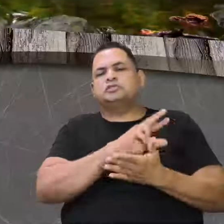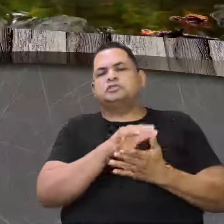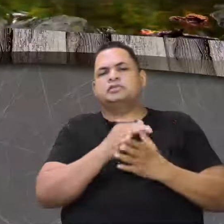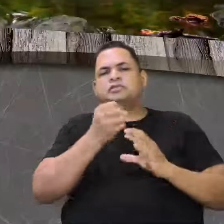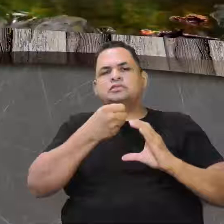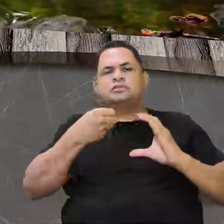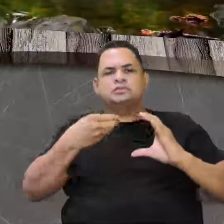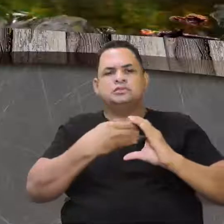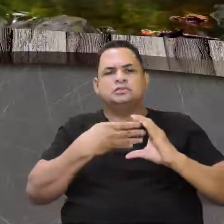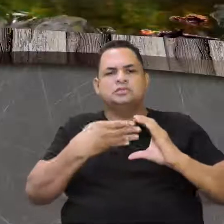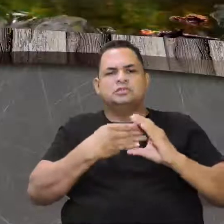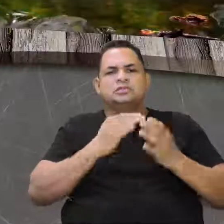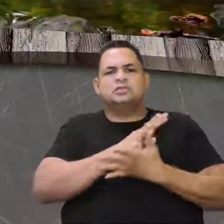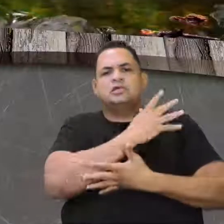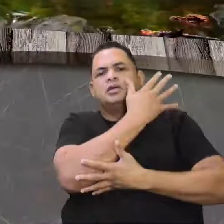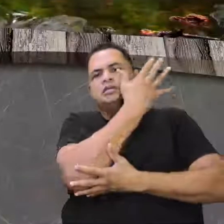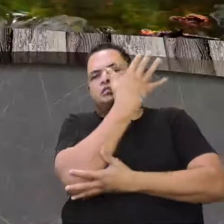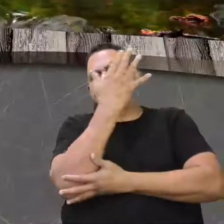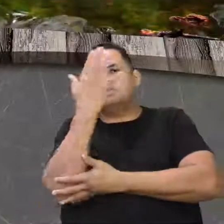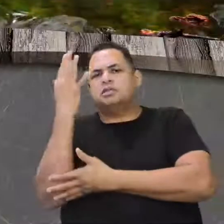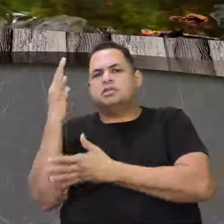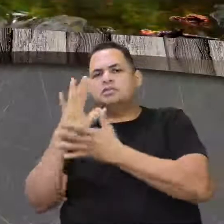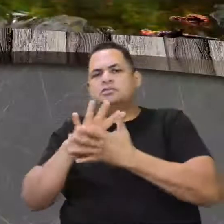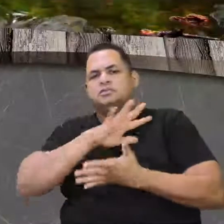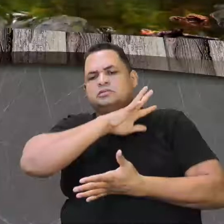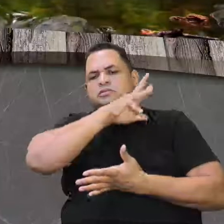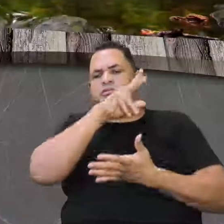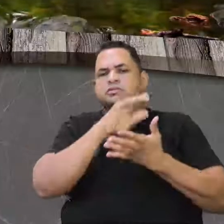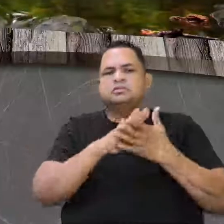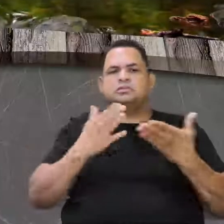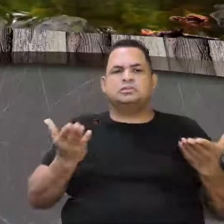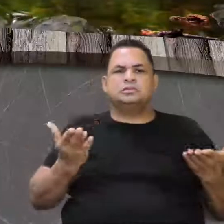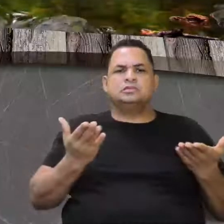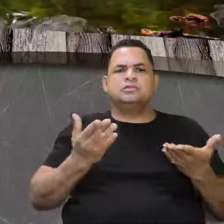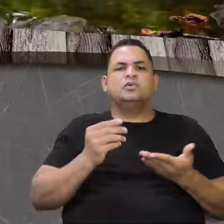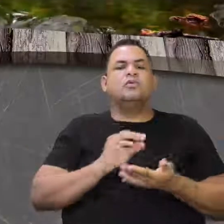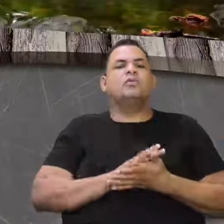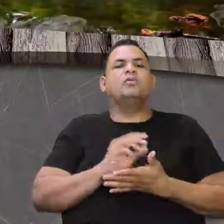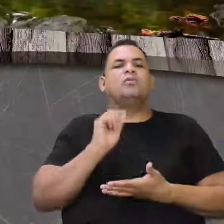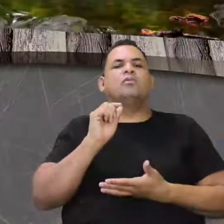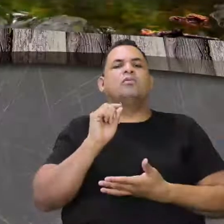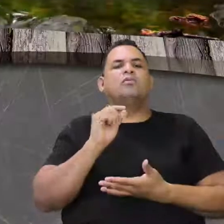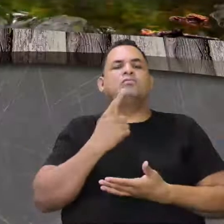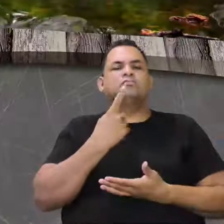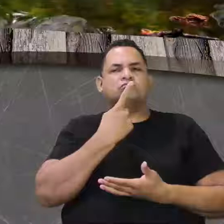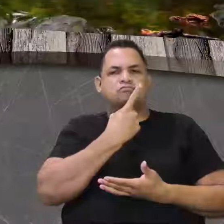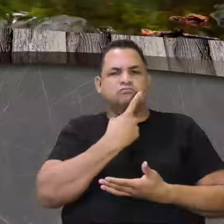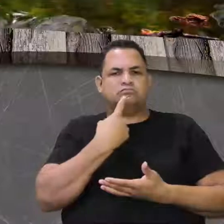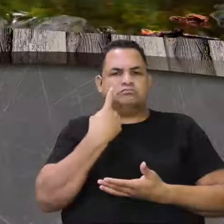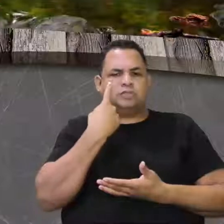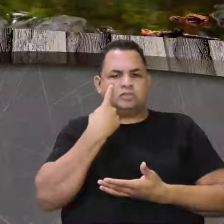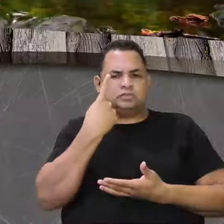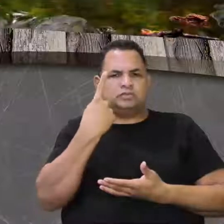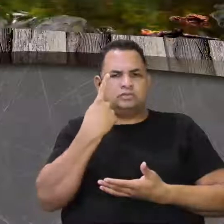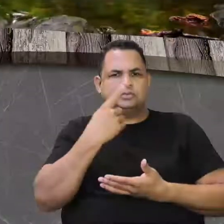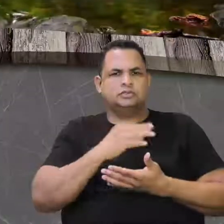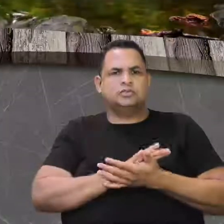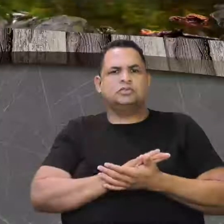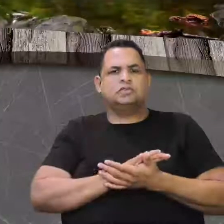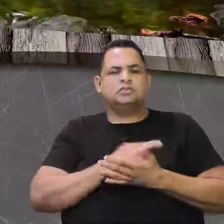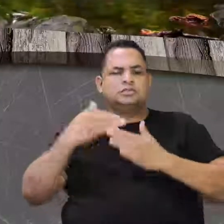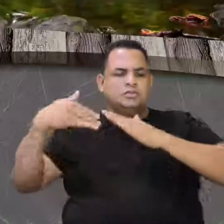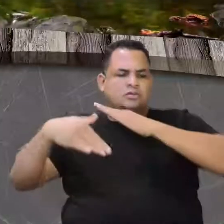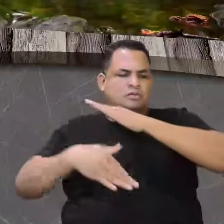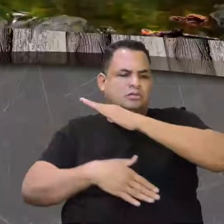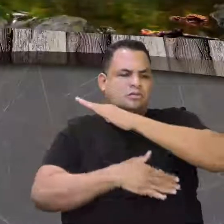é? Animais, vegetais, enfim. Então, o que a gente viu em relação aos ecossistemas?